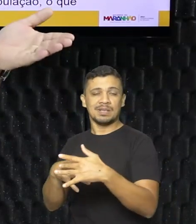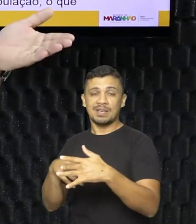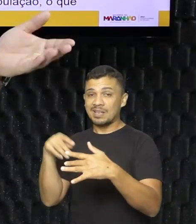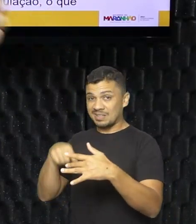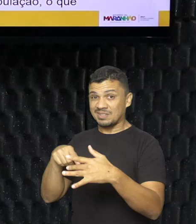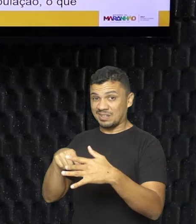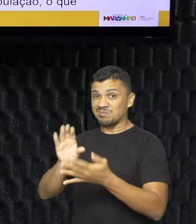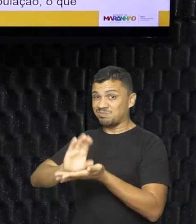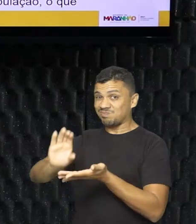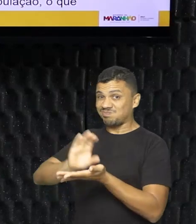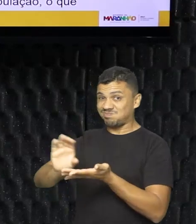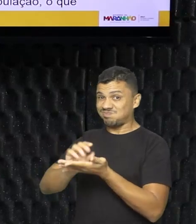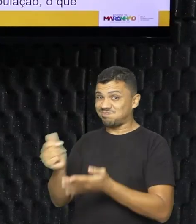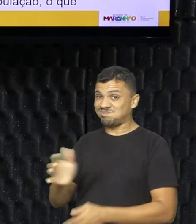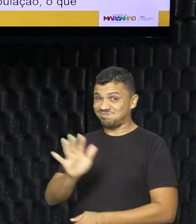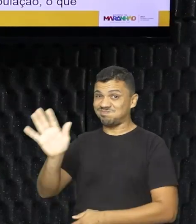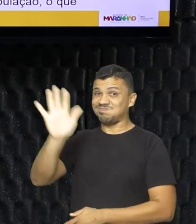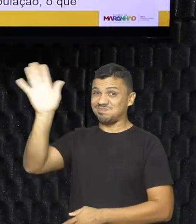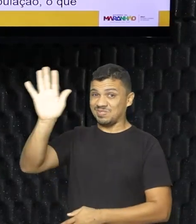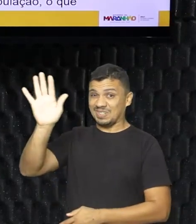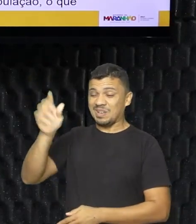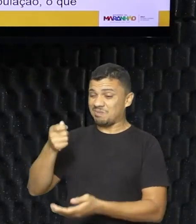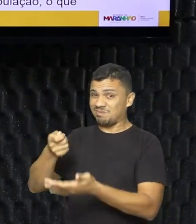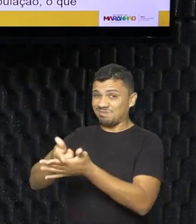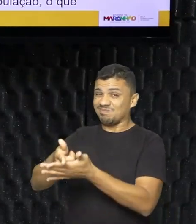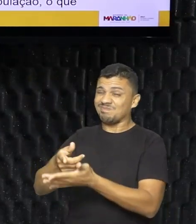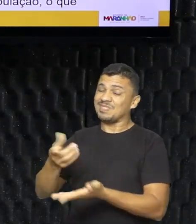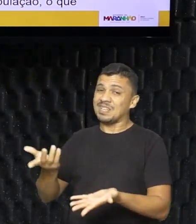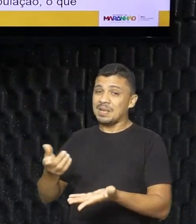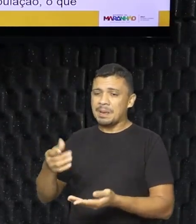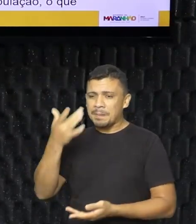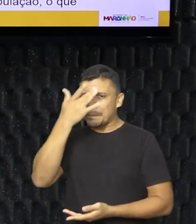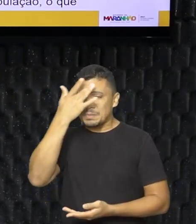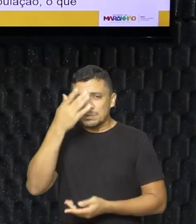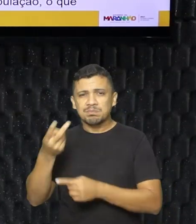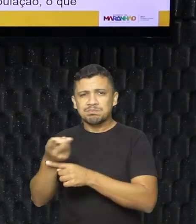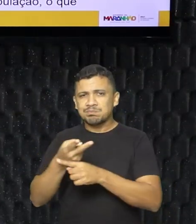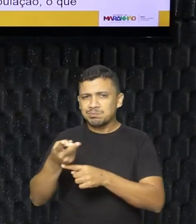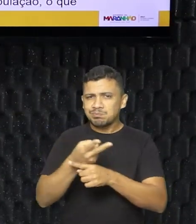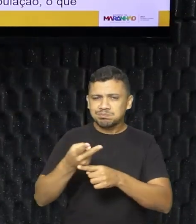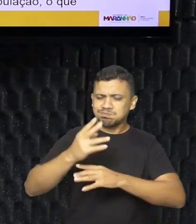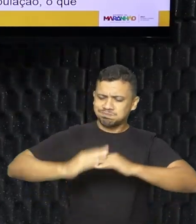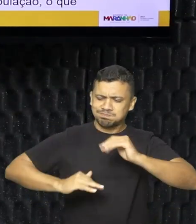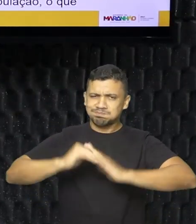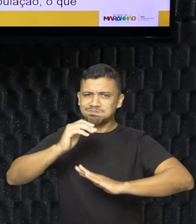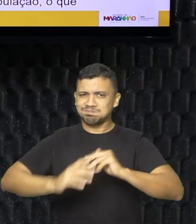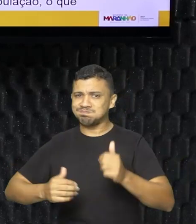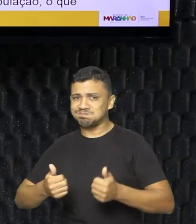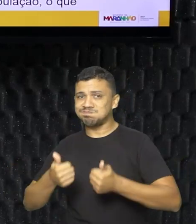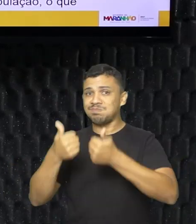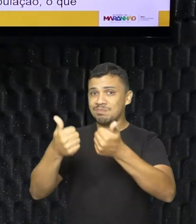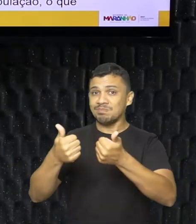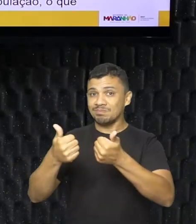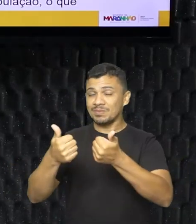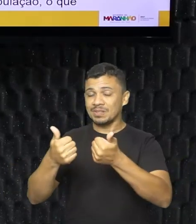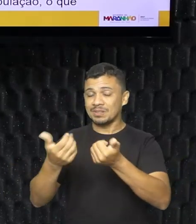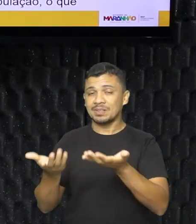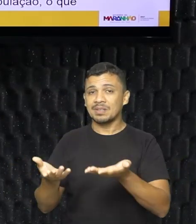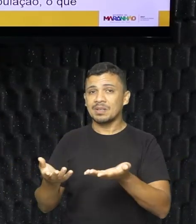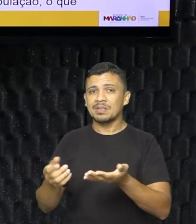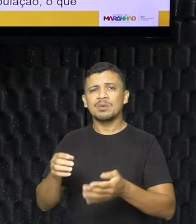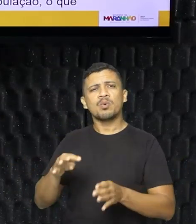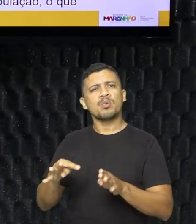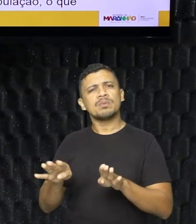alto. Então as pessoas passaram a ter qualificação, buscar a qualificação. Qualificação é conhecimento, e